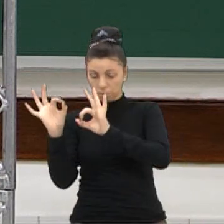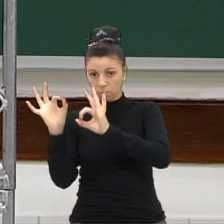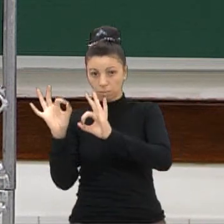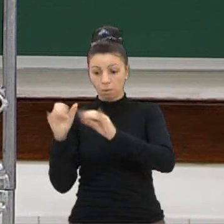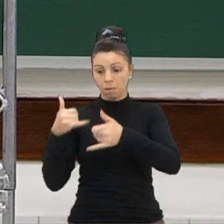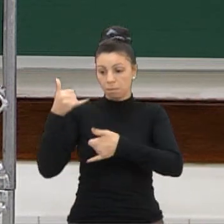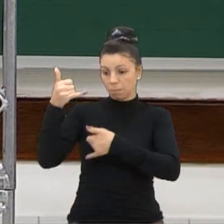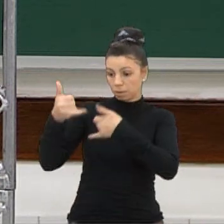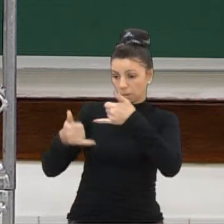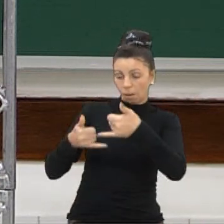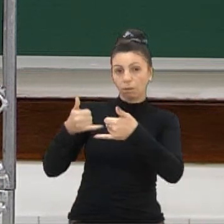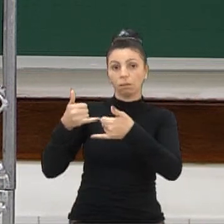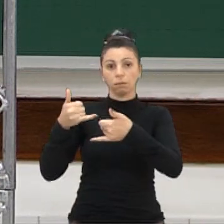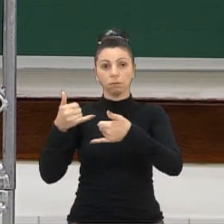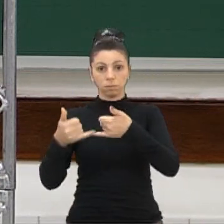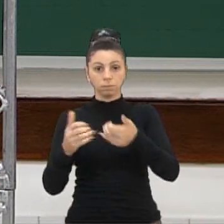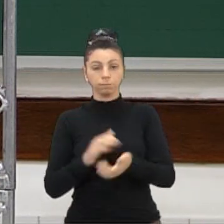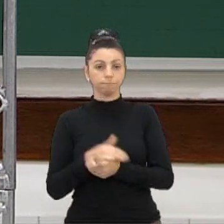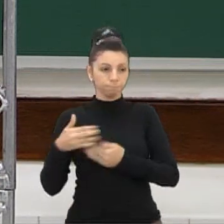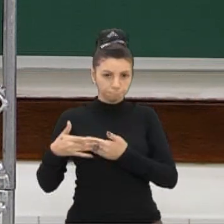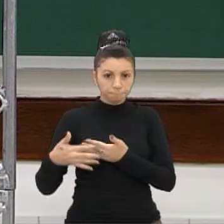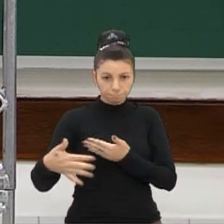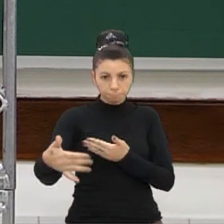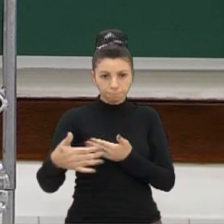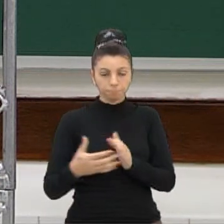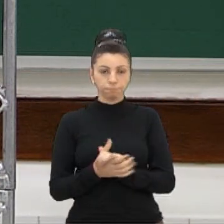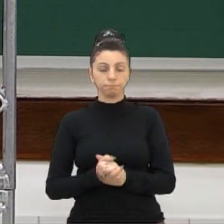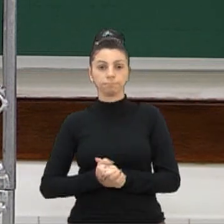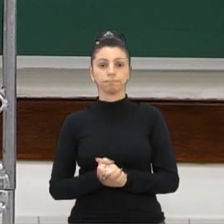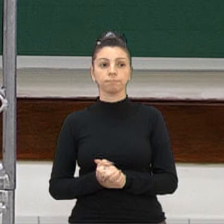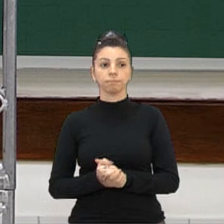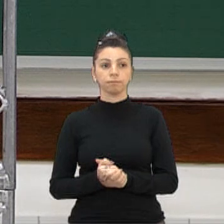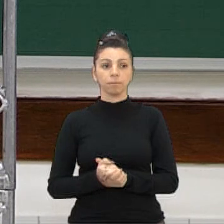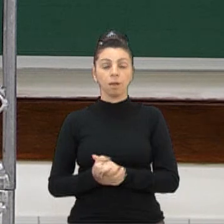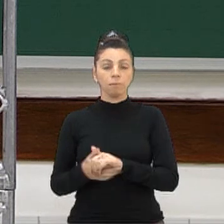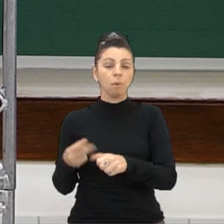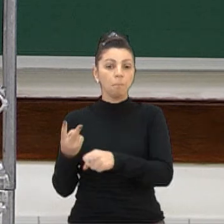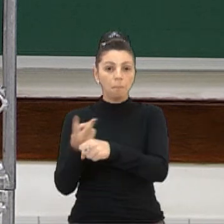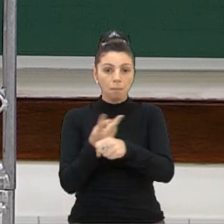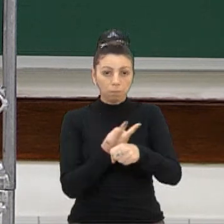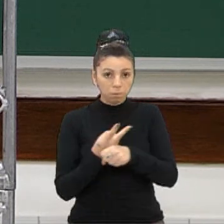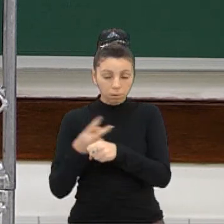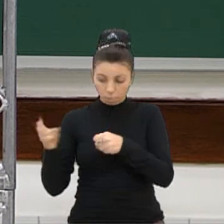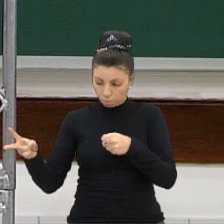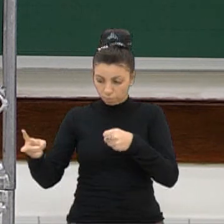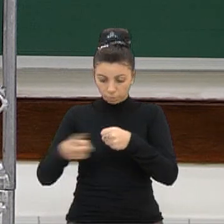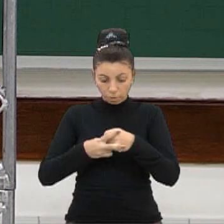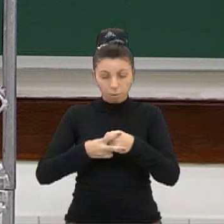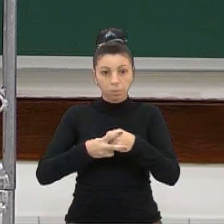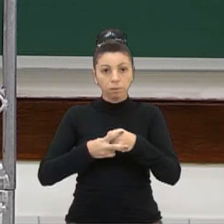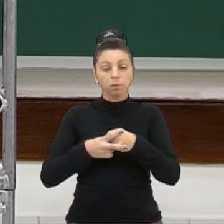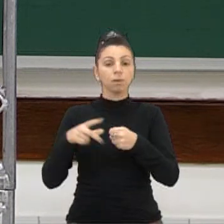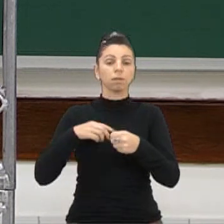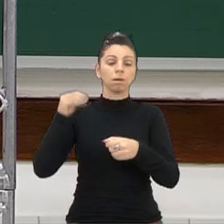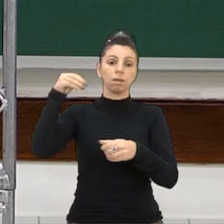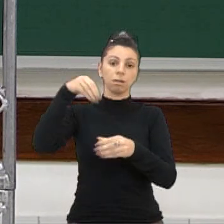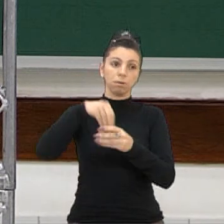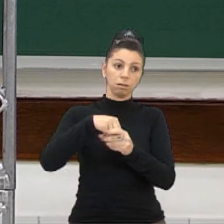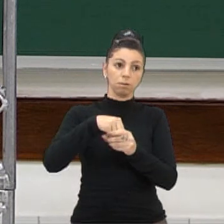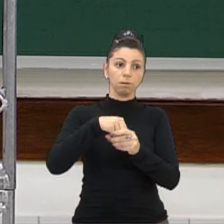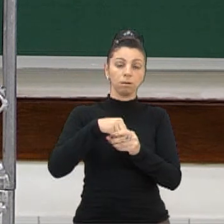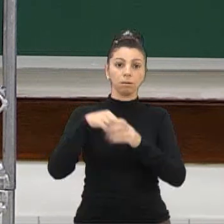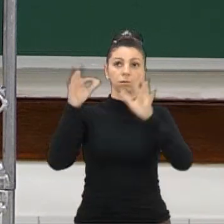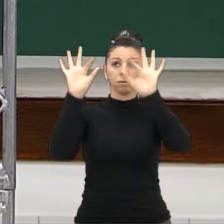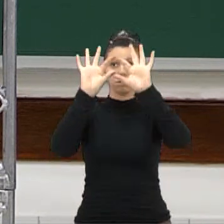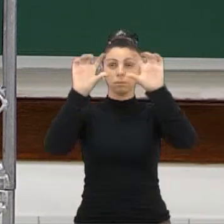Brincar, eu brinco, tu brincas, ele brinca. E assim vai, né? Então, vocês vão localizar aí quais são os verbos que estão presentes